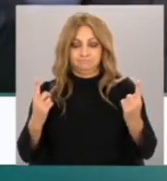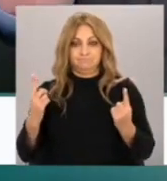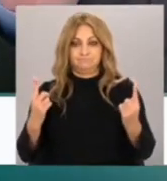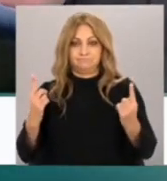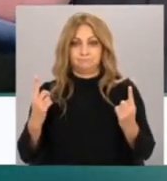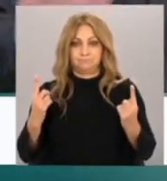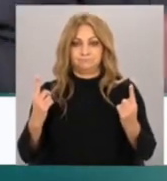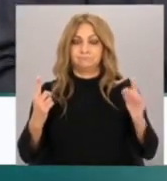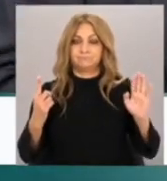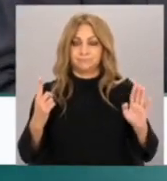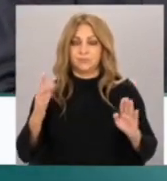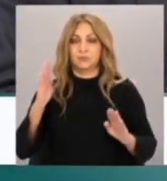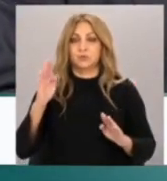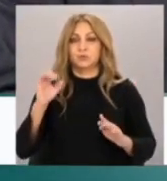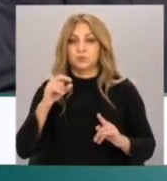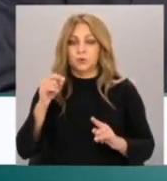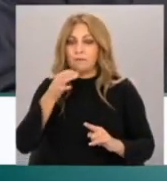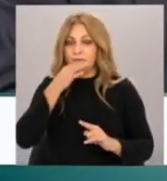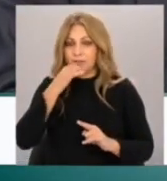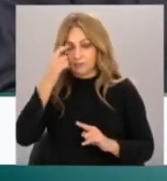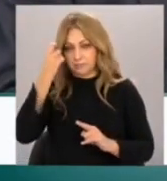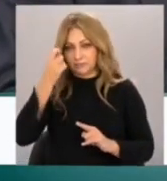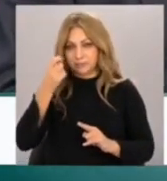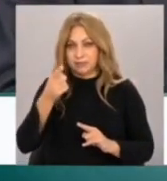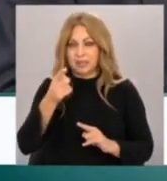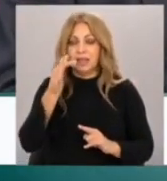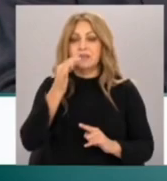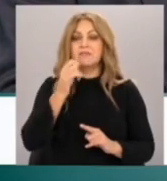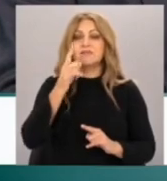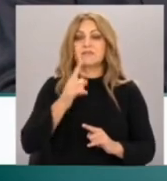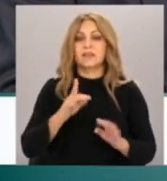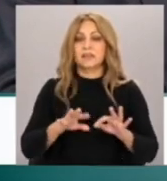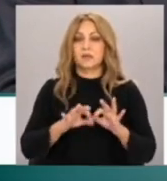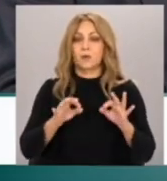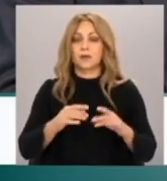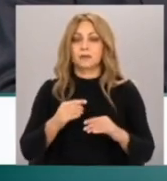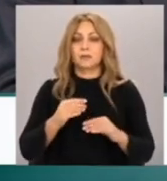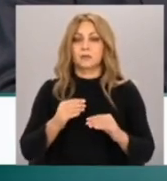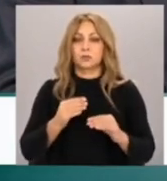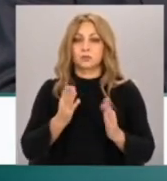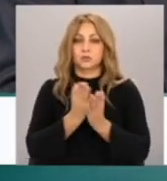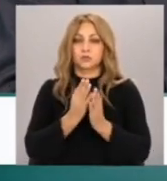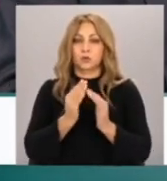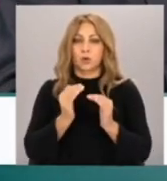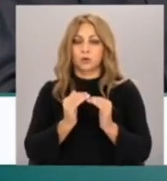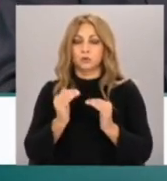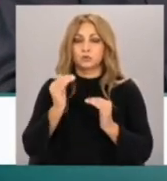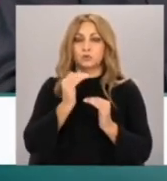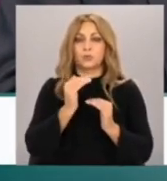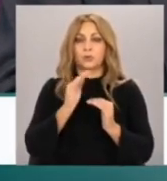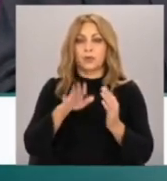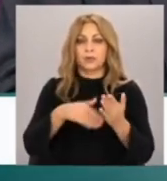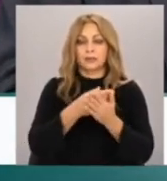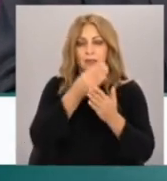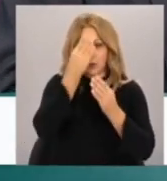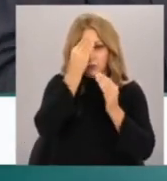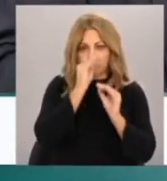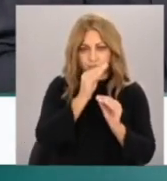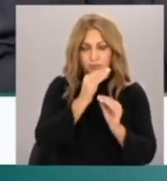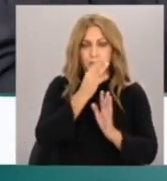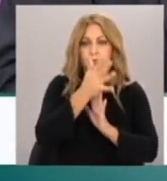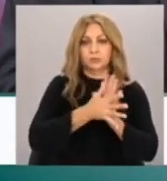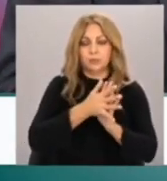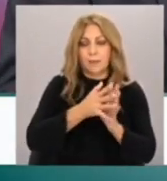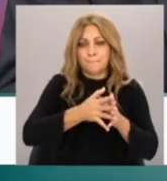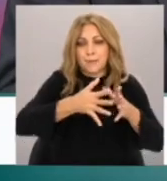é uma Figueiredo terminar o seu foi tão grande como dizer que eu estou sobre o produto importante conhecimento é muito porque ela nem